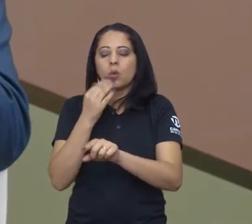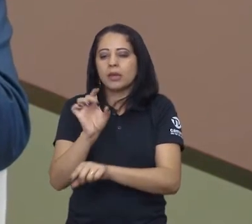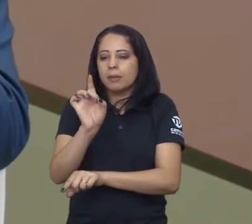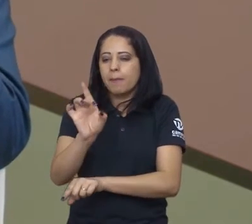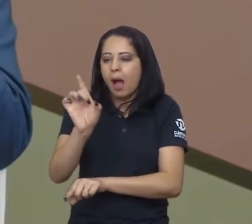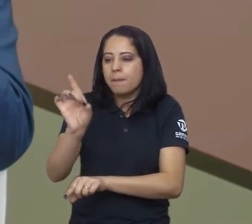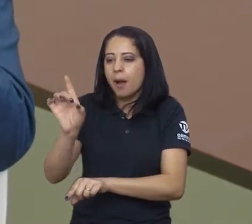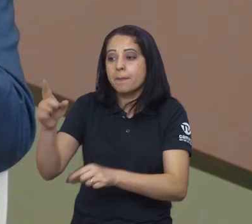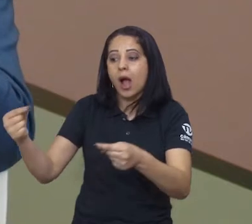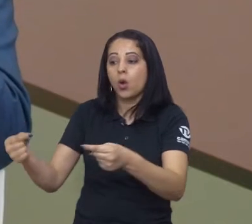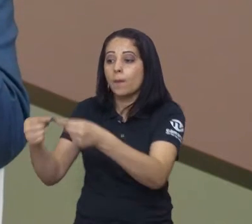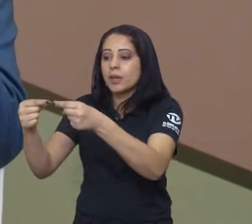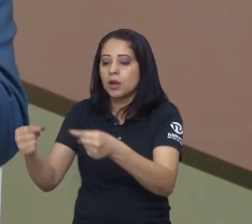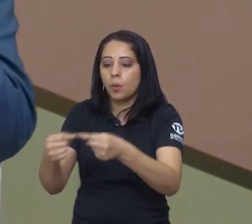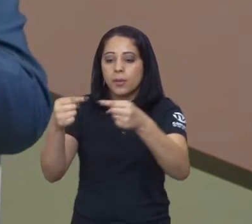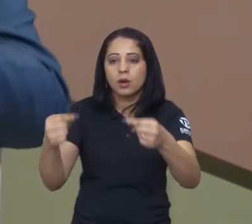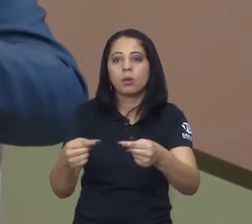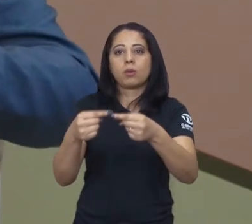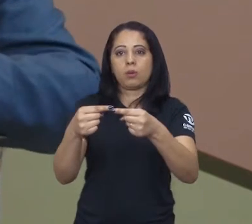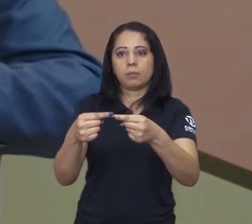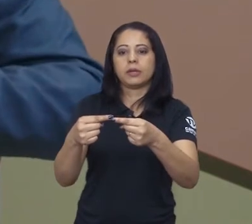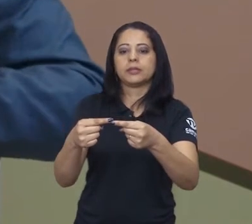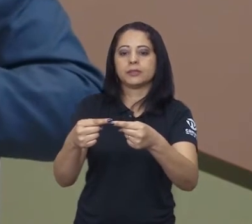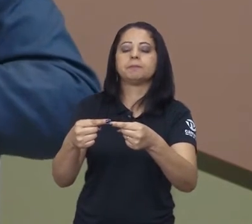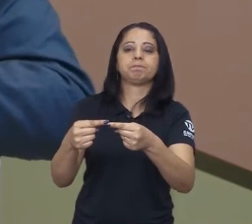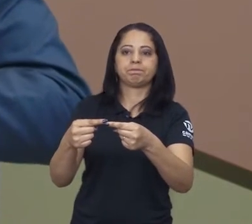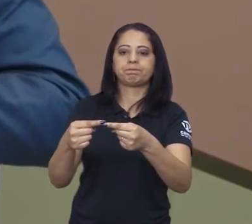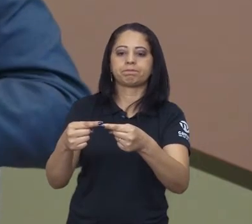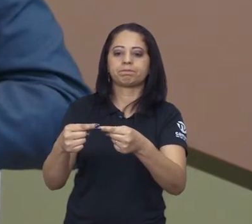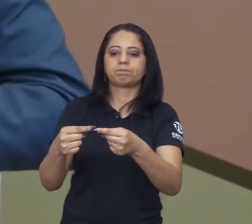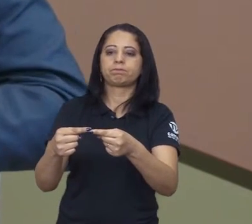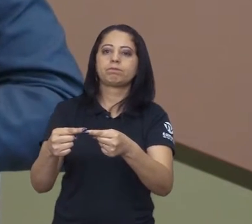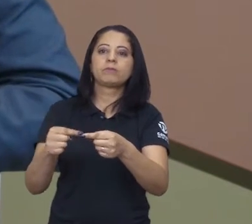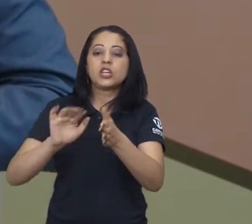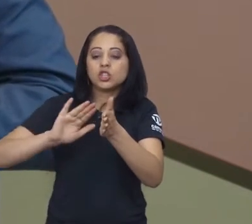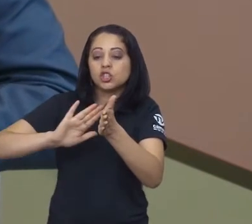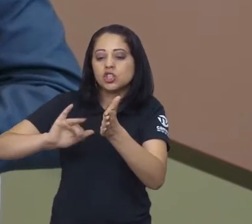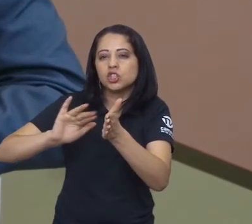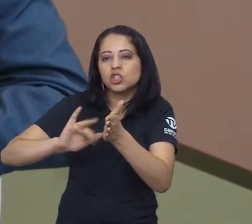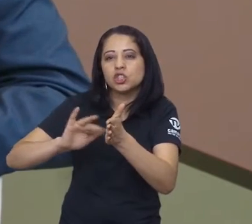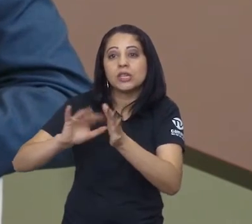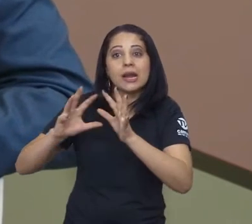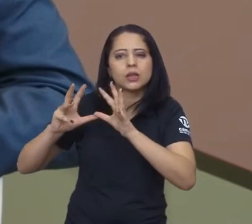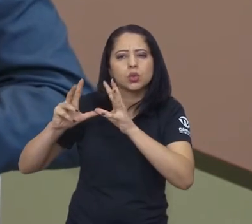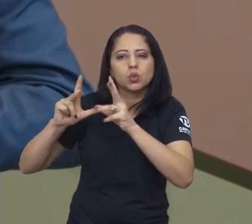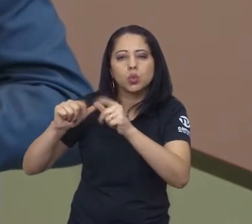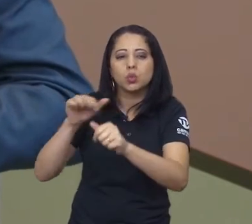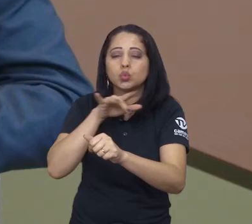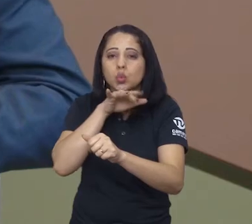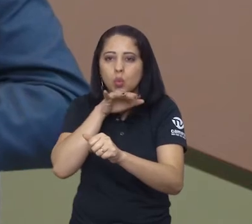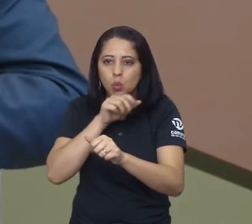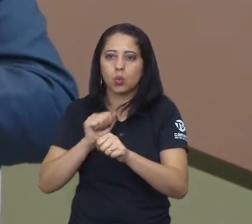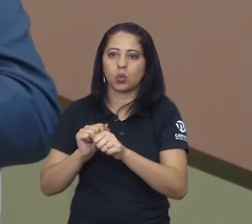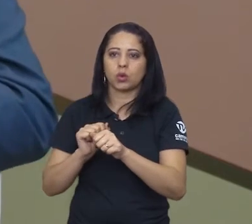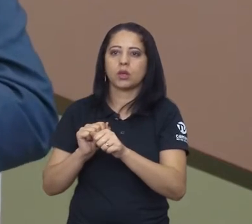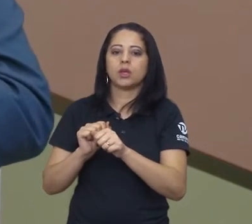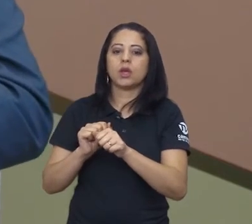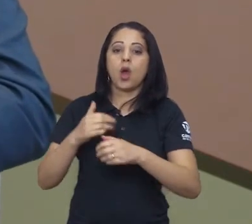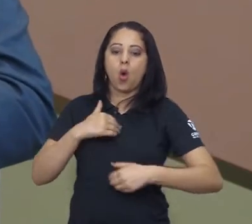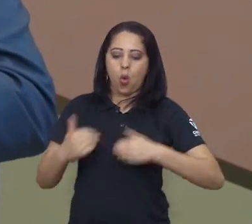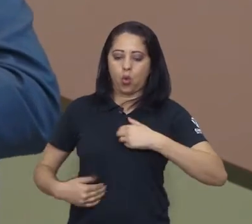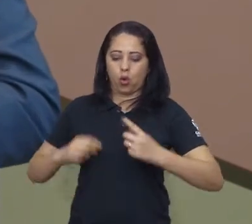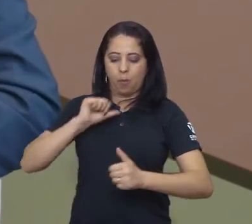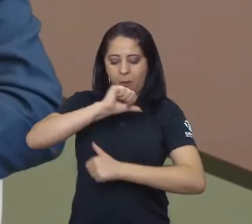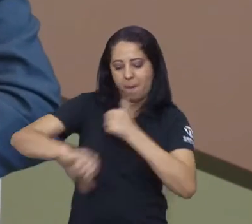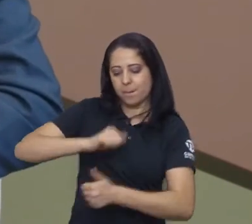um removendo aquilo que que pode gerar problemas inflamações restaurar